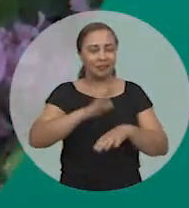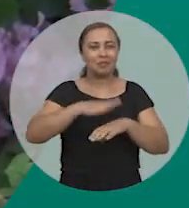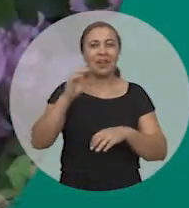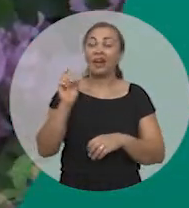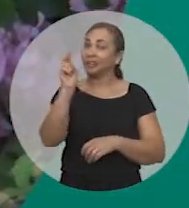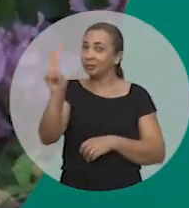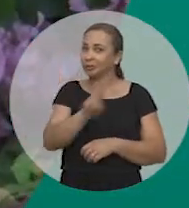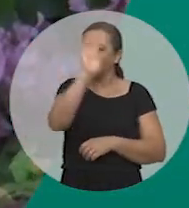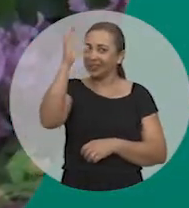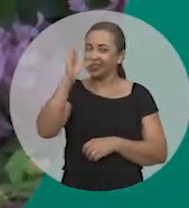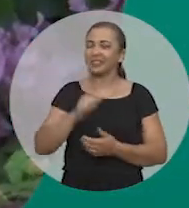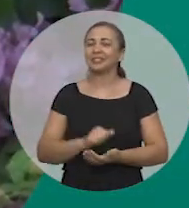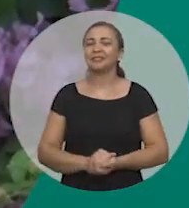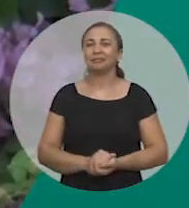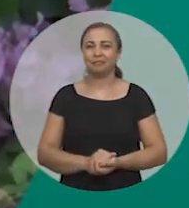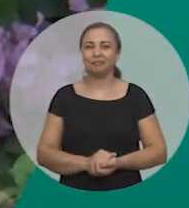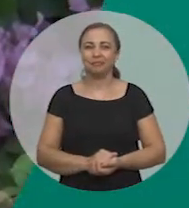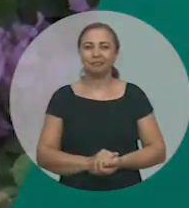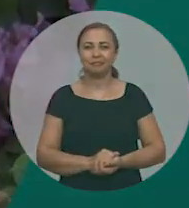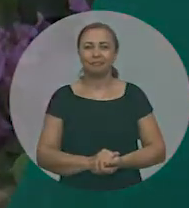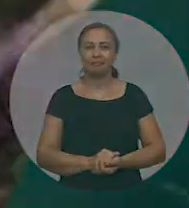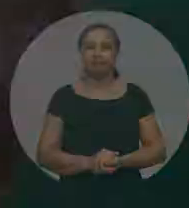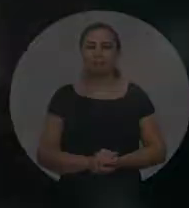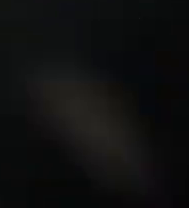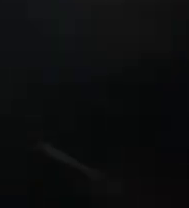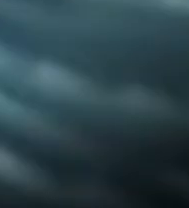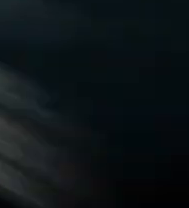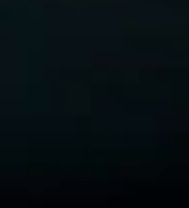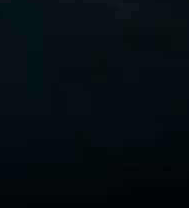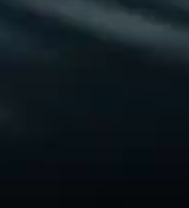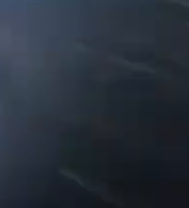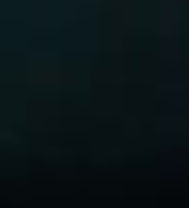daqui a pouco tem mais um niver ciência fique com a gente e